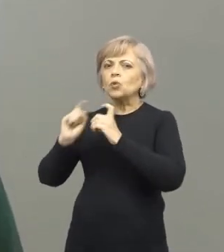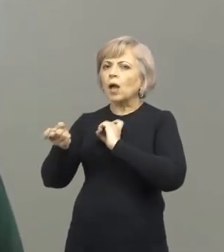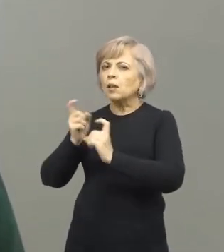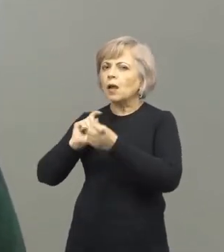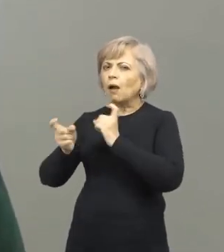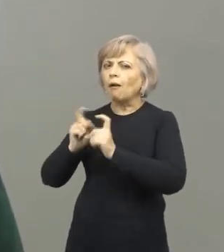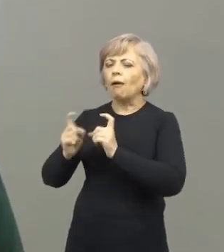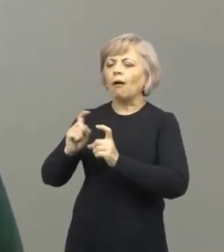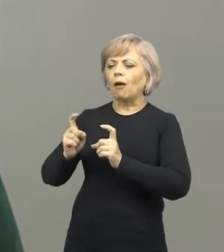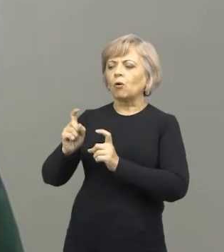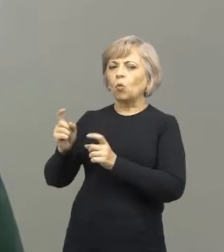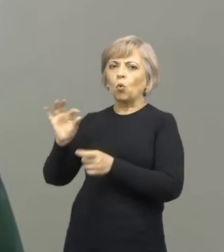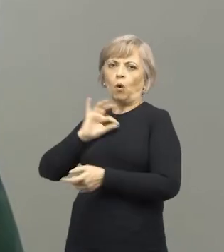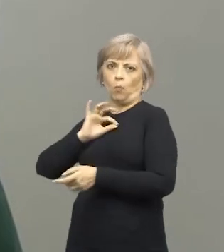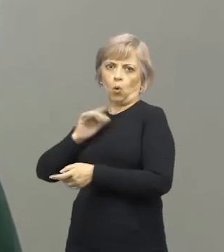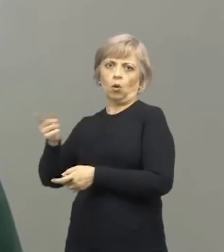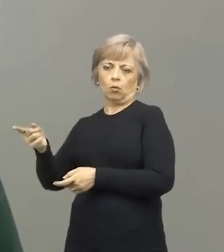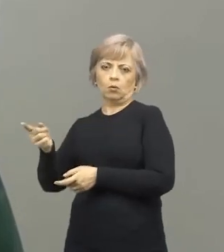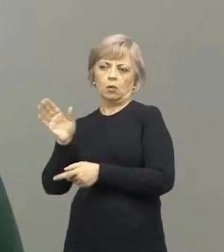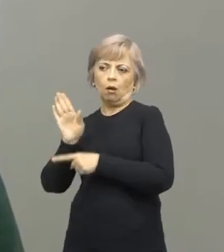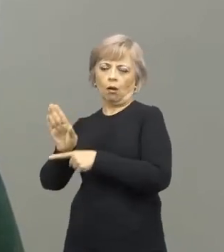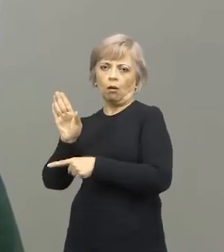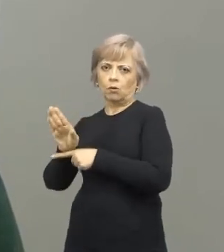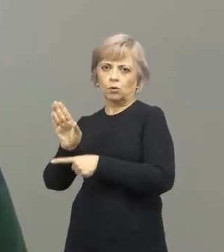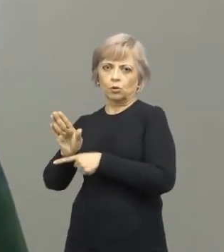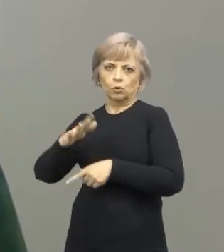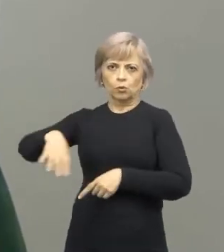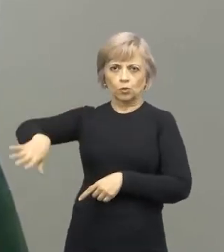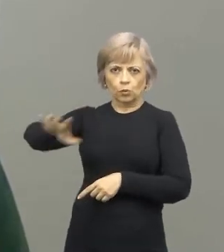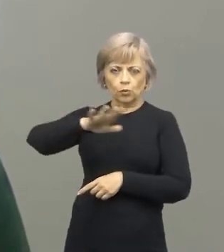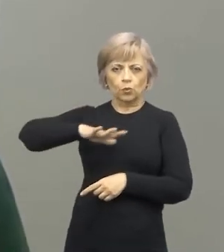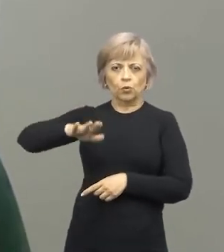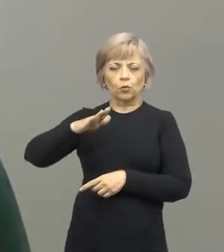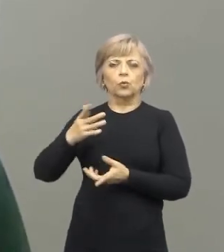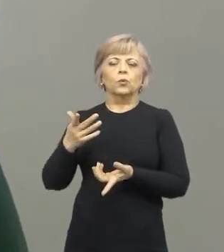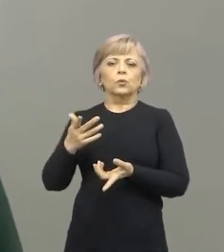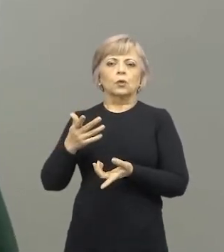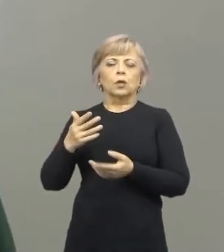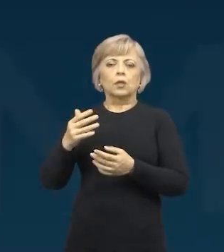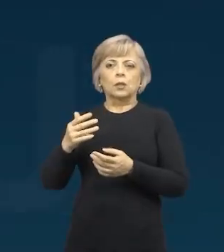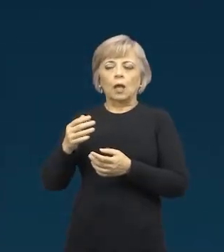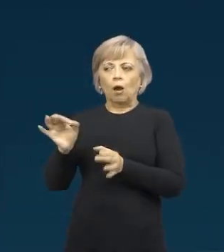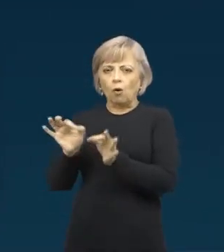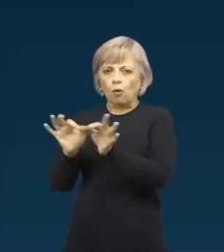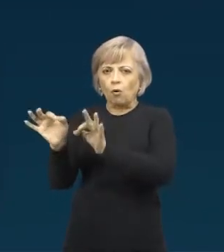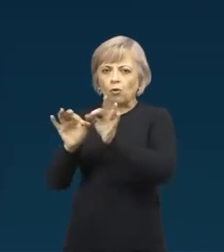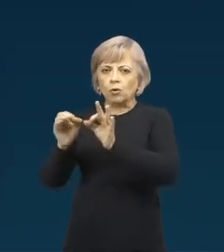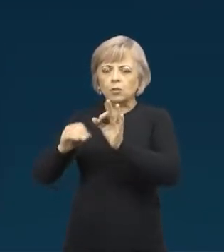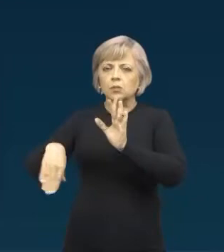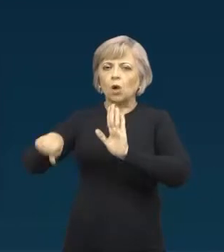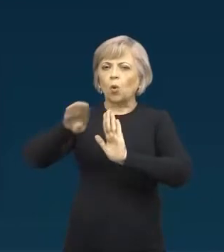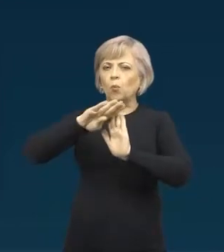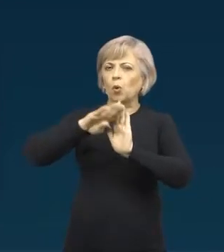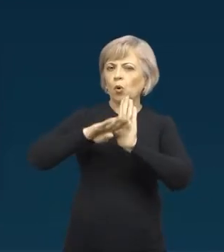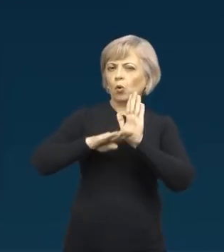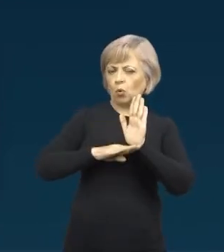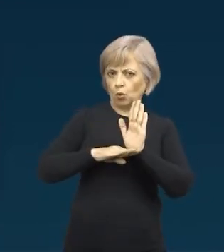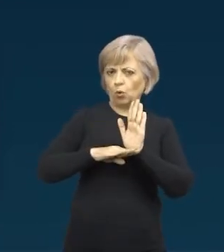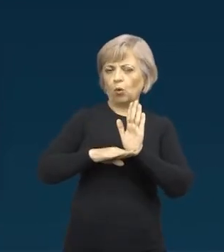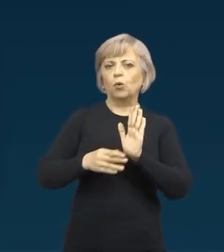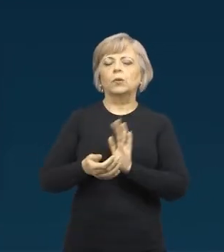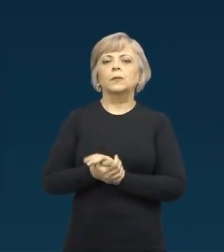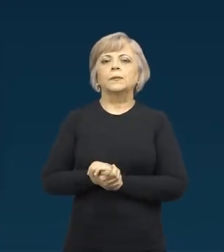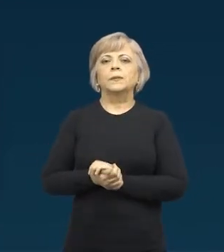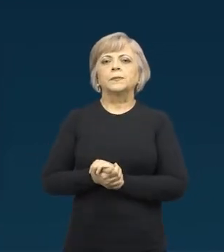polícia. Então, auxiliando, nós ajudamos na construção de um protocolo